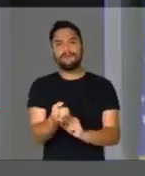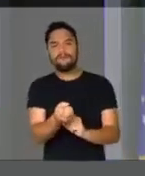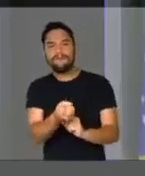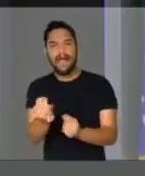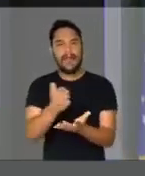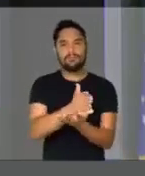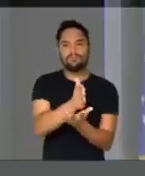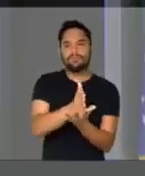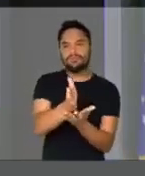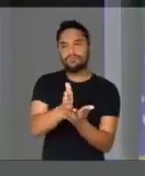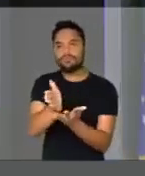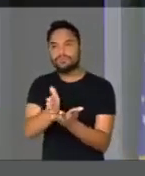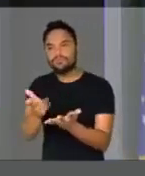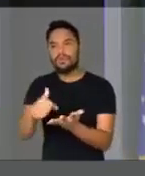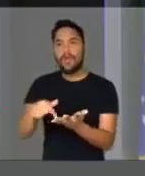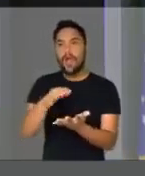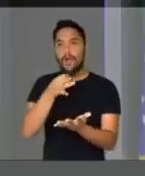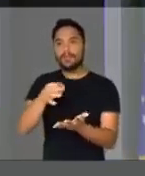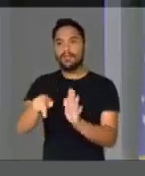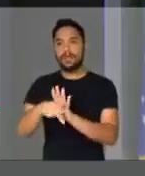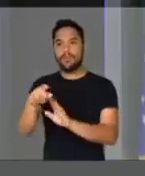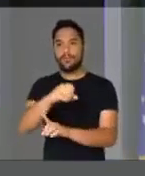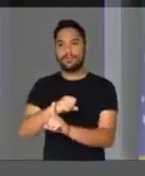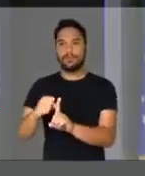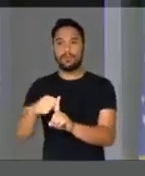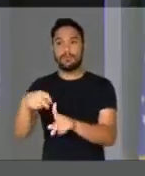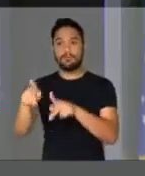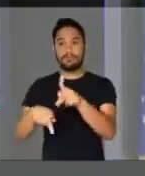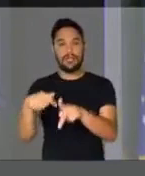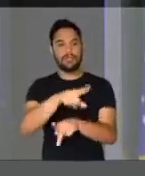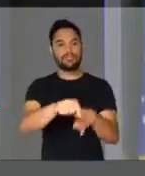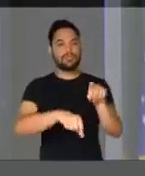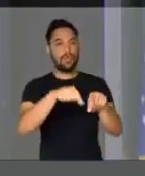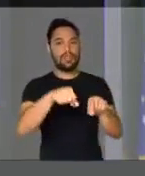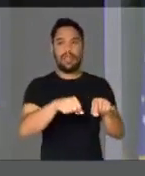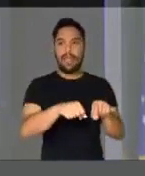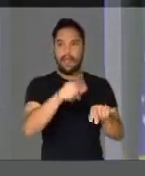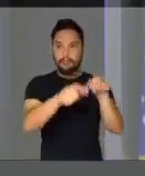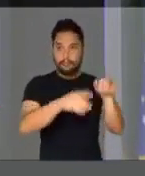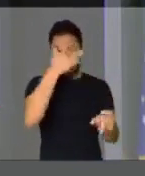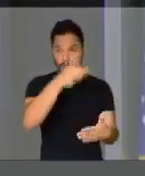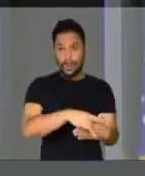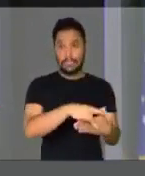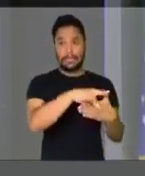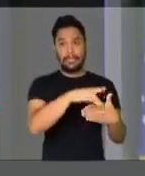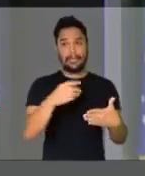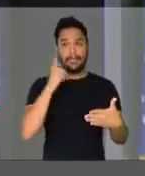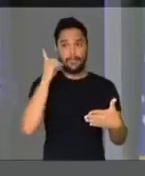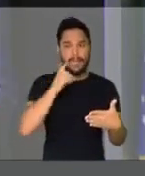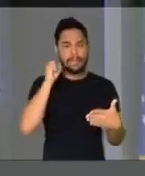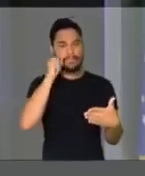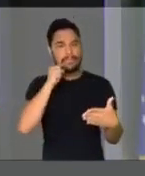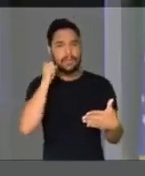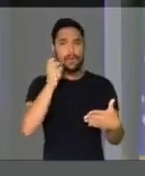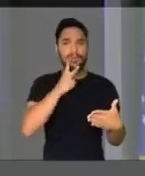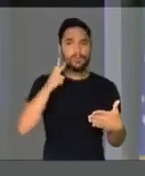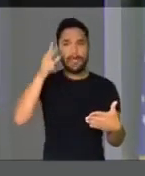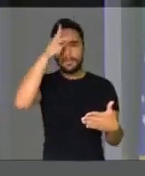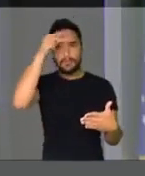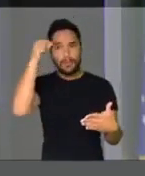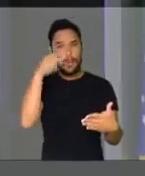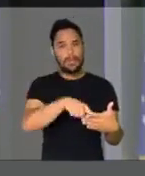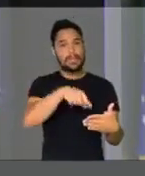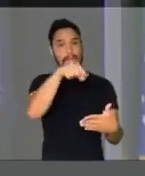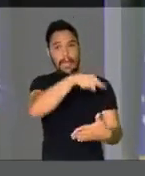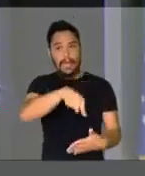concedidos pelo povo aos atores políticos para que estes governem com equidade, promovam qualidade de vida às pessoas e saúde